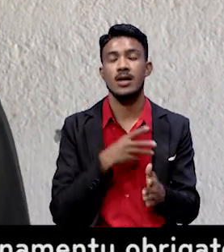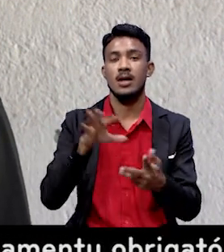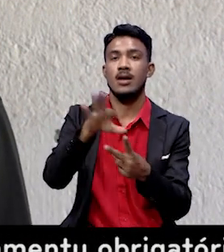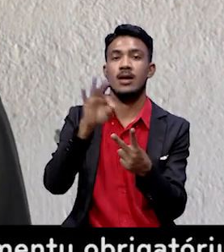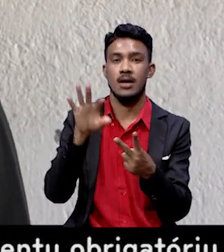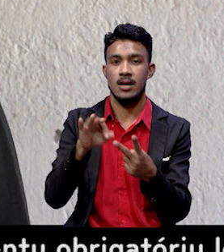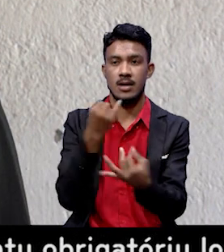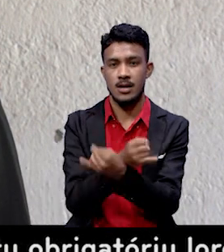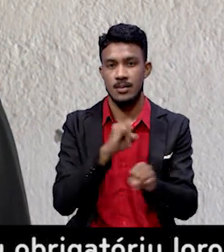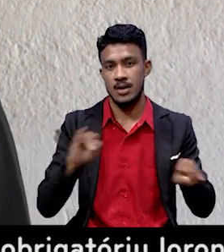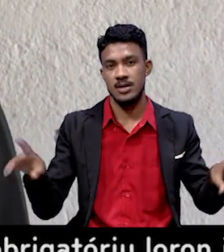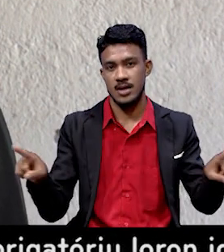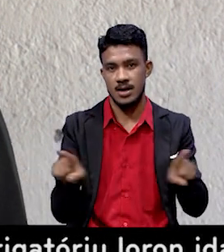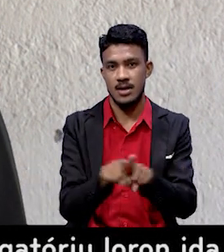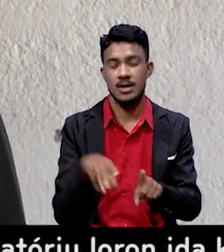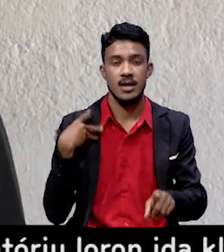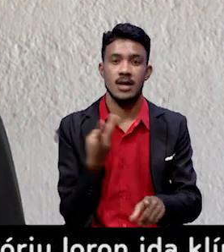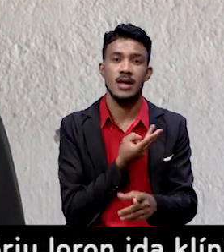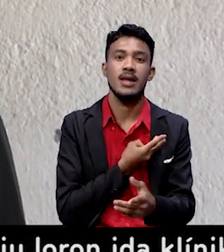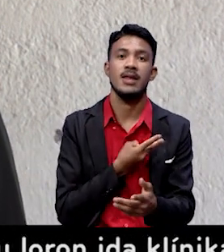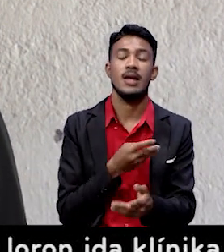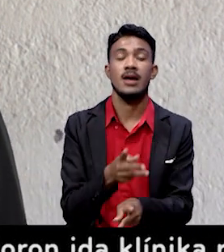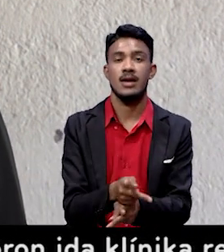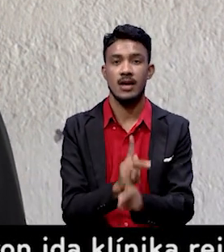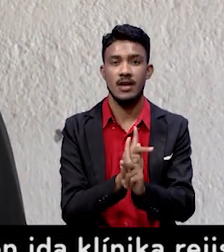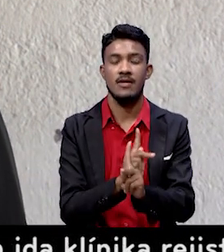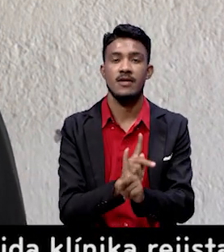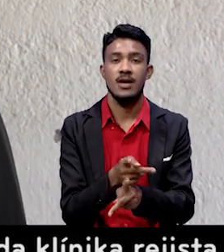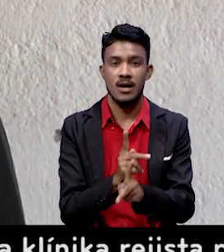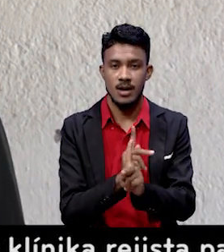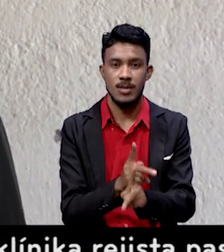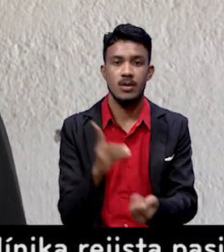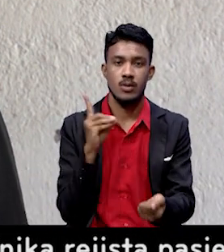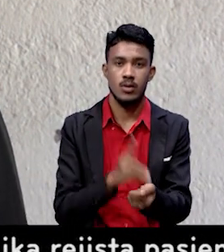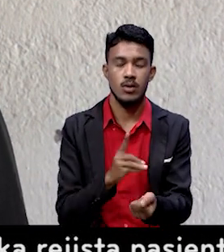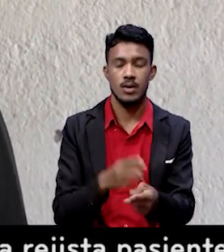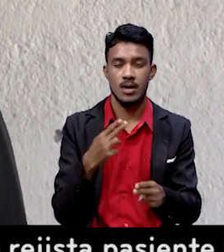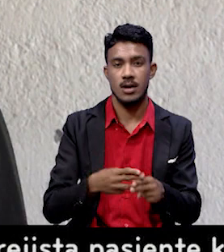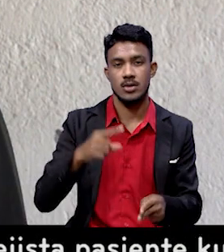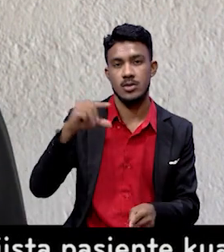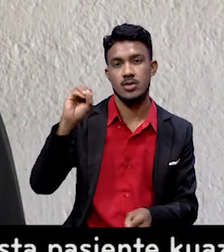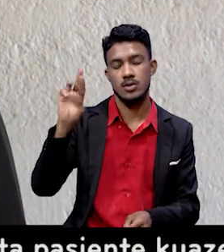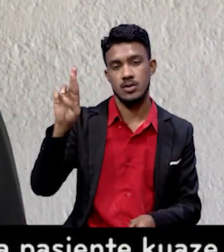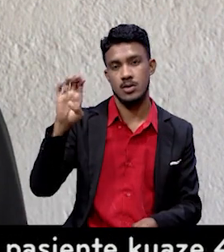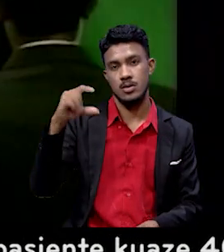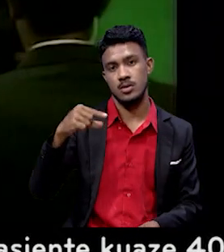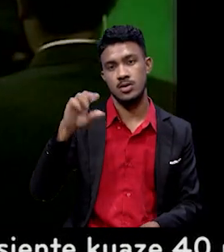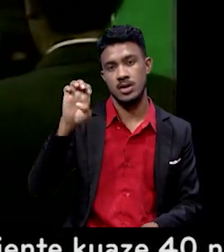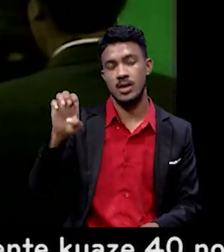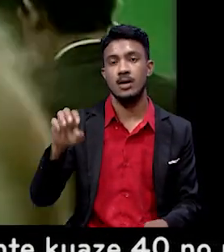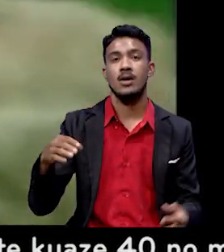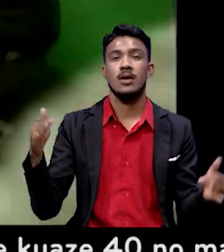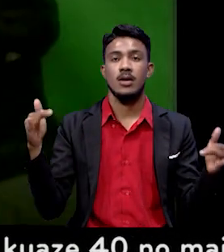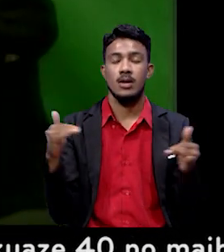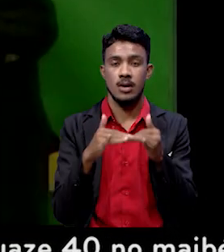gente vai ter a gente vai ter o Dr. Jorge Sampaio. Padre Domingo Satutan, depois de ter o Sormuto, o